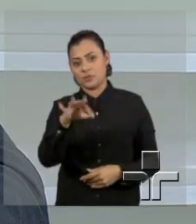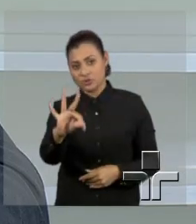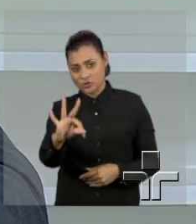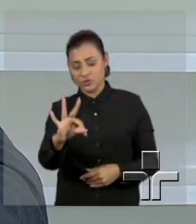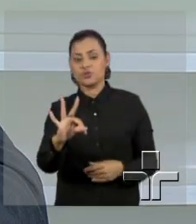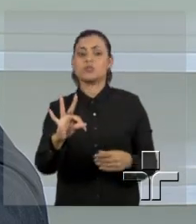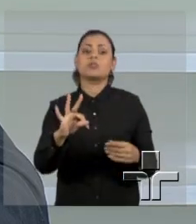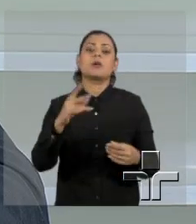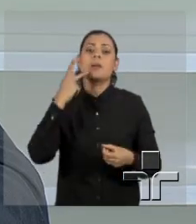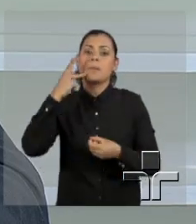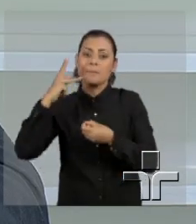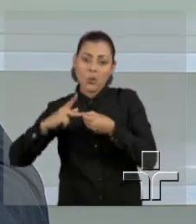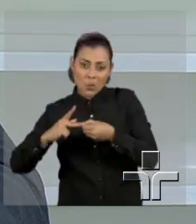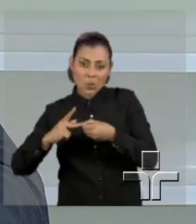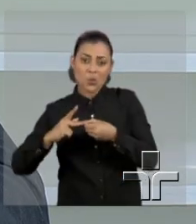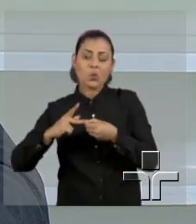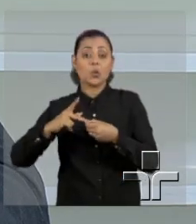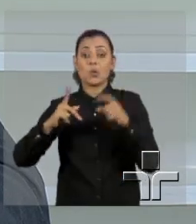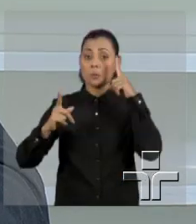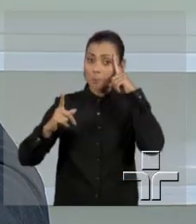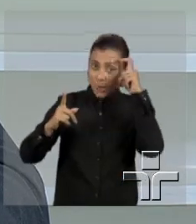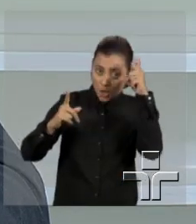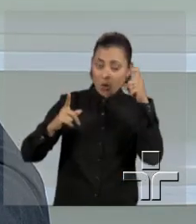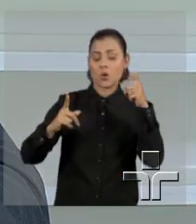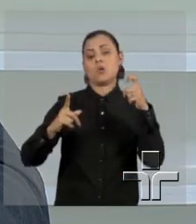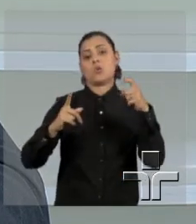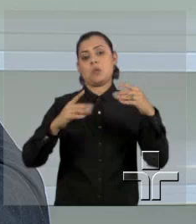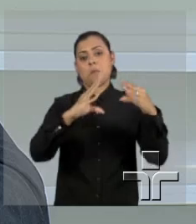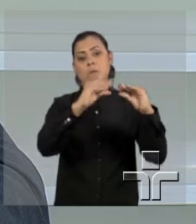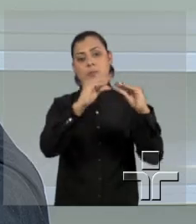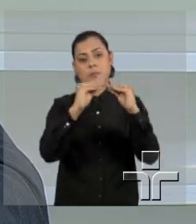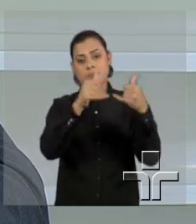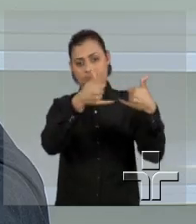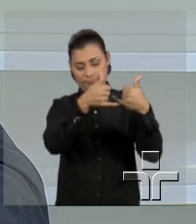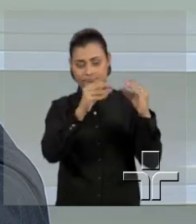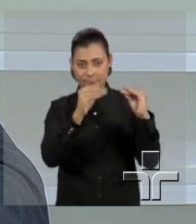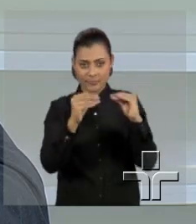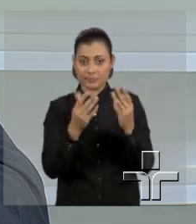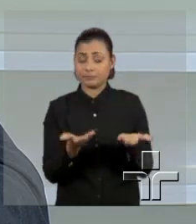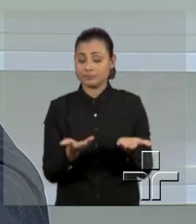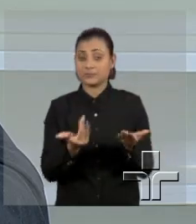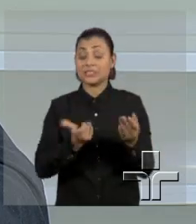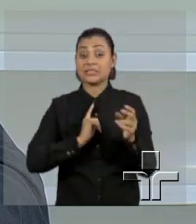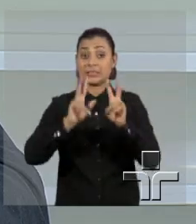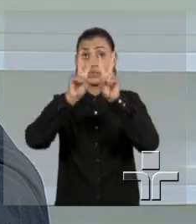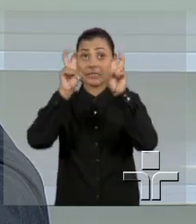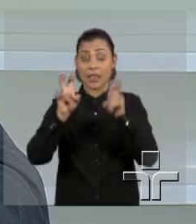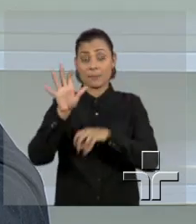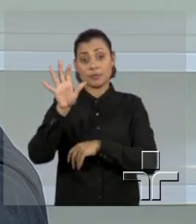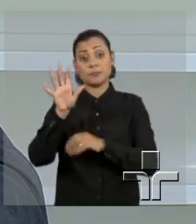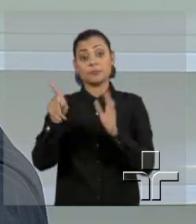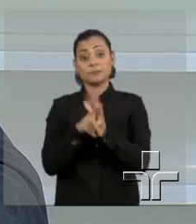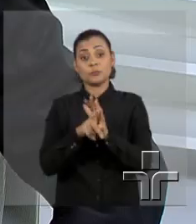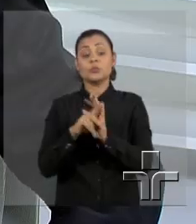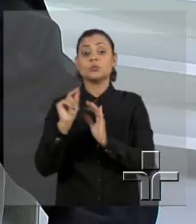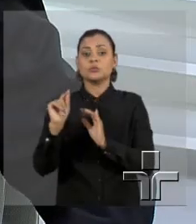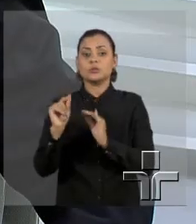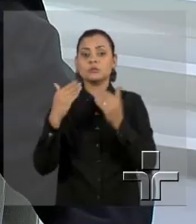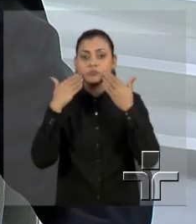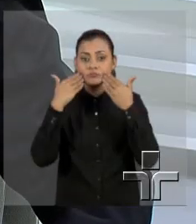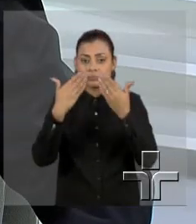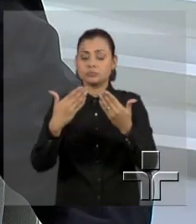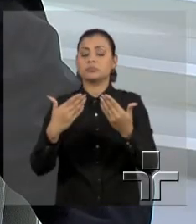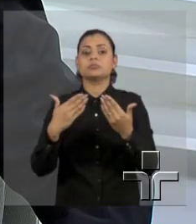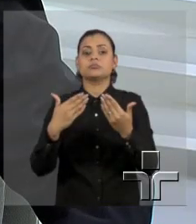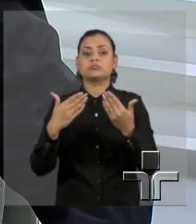o Dallagnol, do The Intercept. Quando agentes públicos tratam de temas de estados, eles estão sujeitos ao princípio da revelação